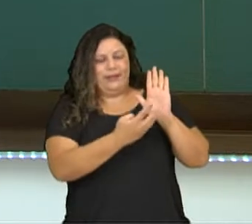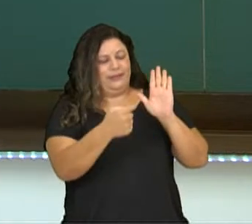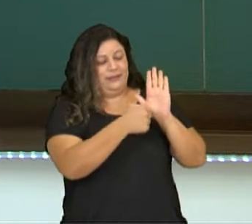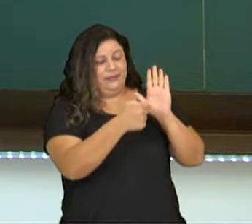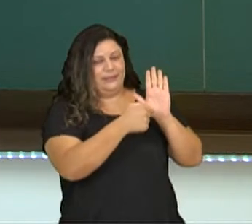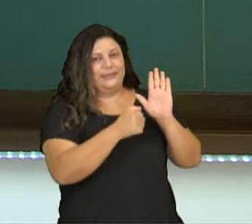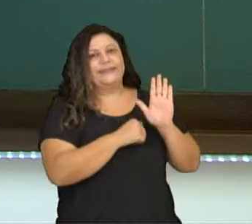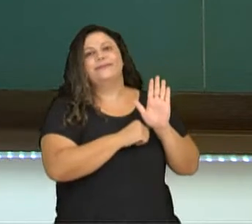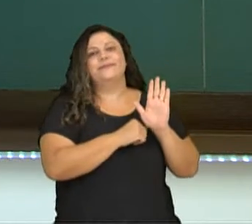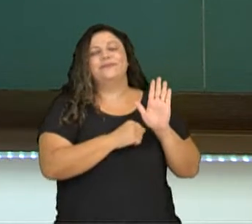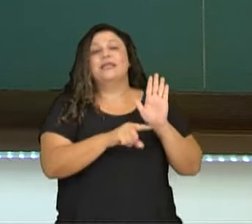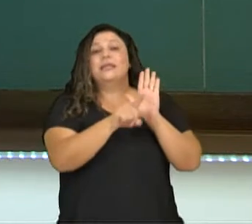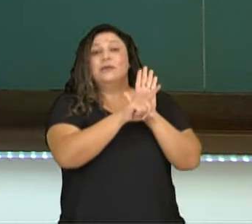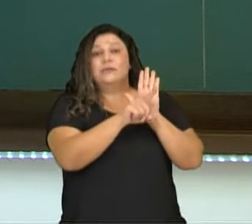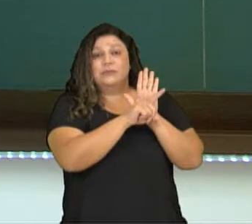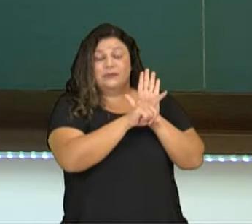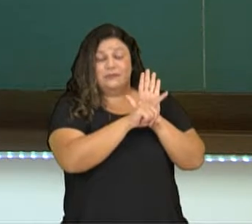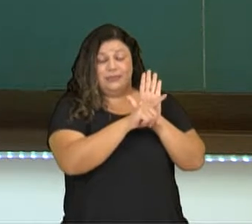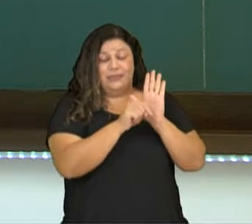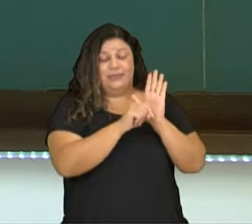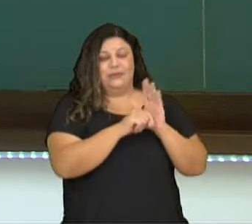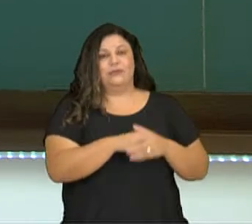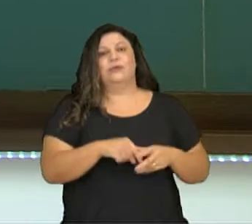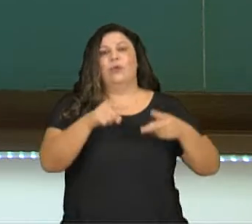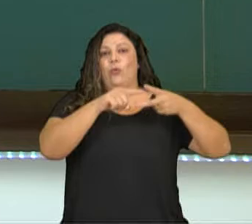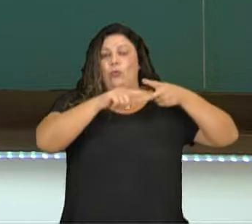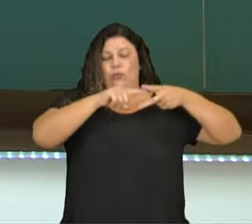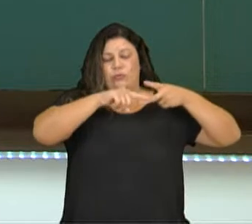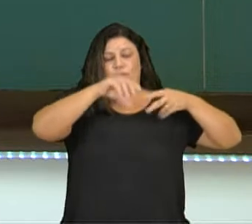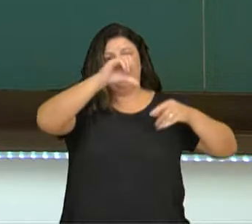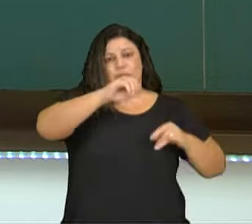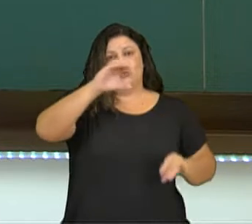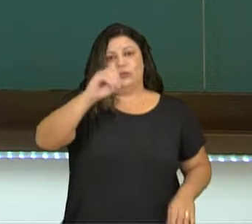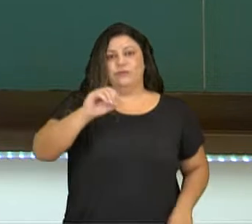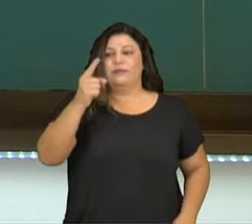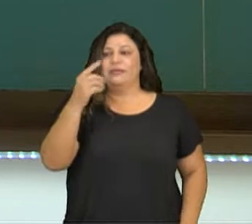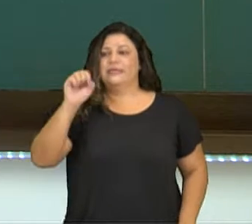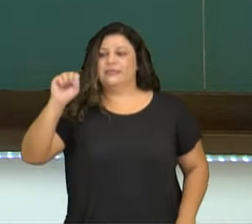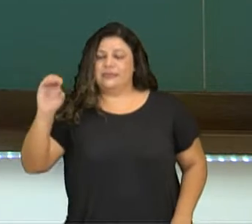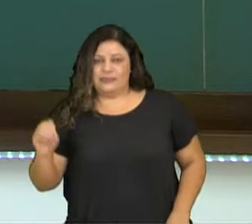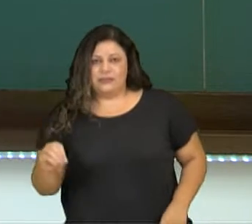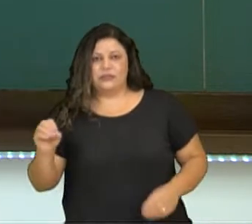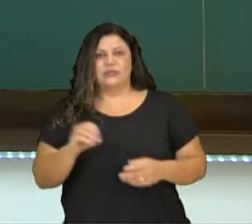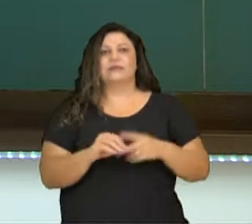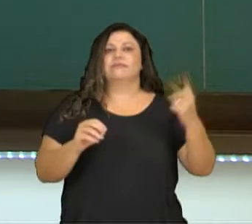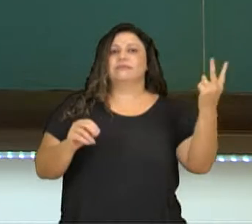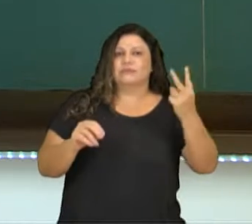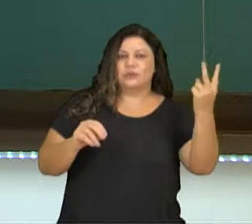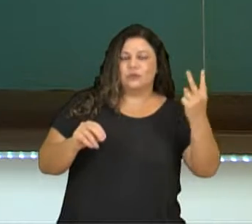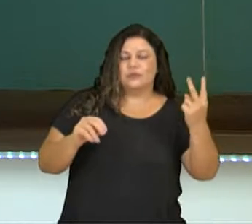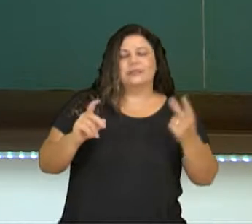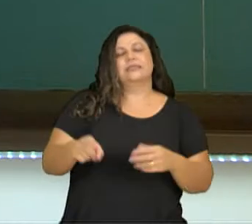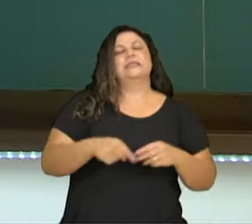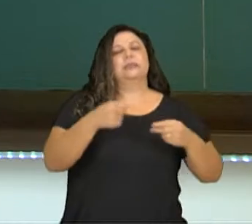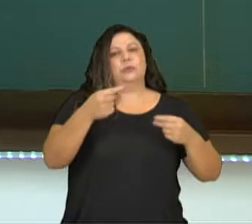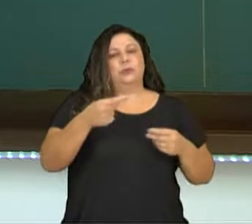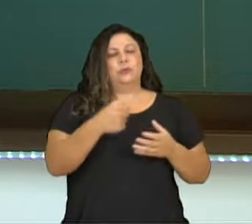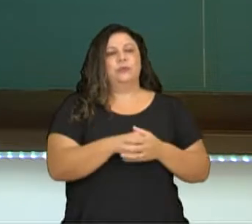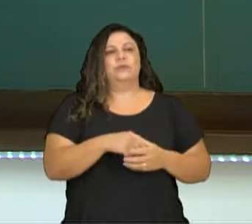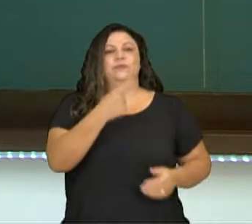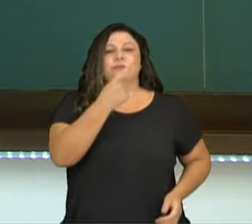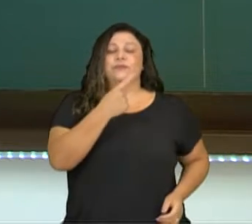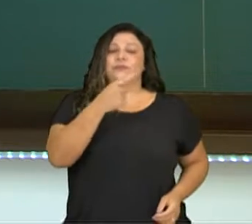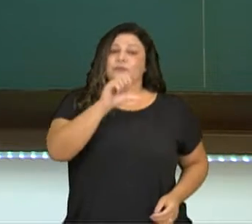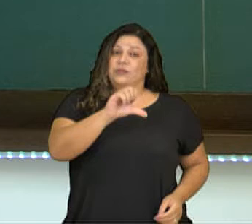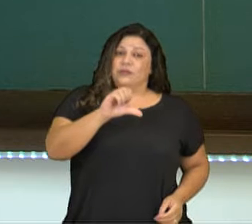primeiro quadrante, nós temos os ângulos que vão de 90 a 180 graus. No segundo quadrante, nós temos os ângulos que